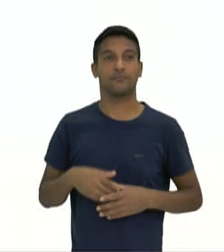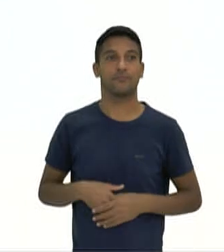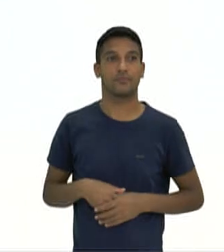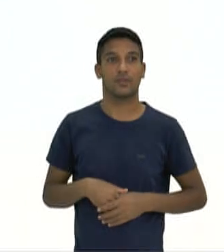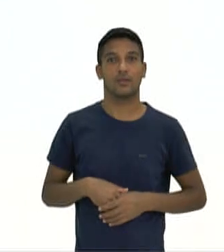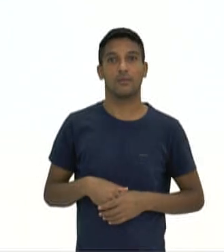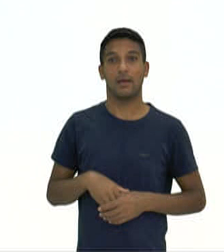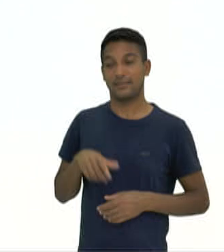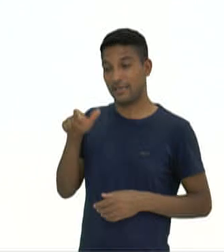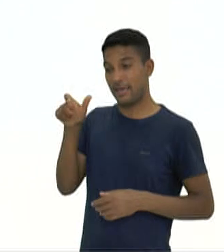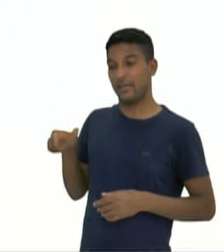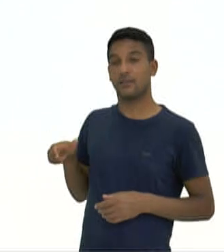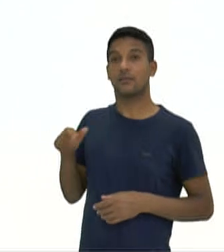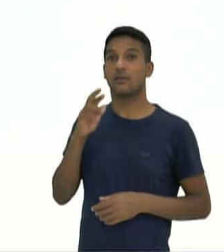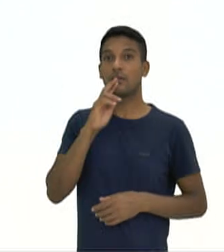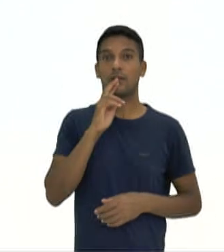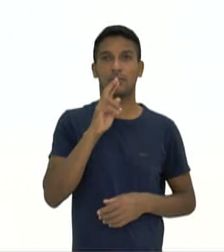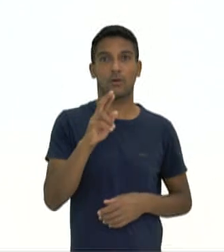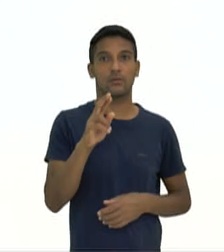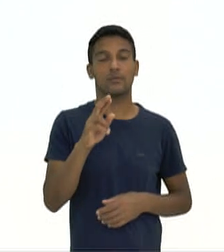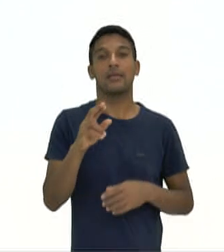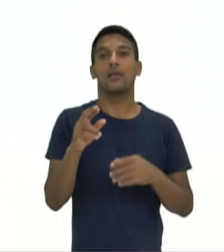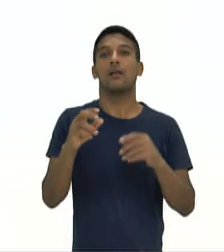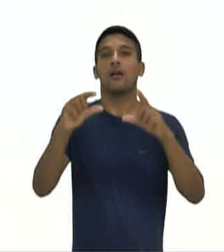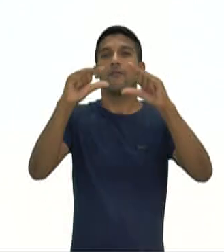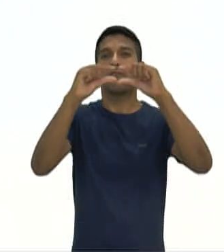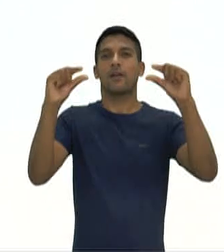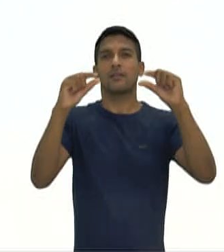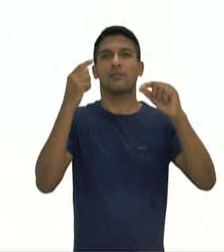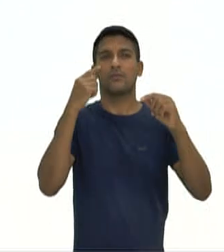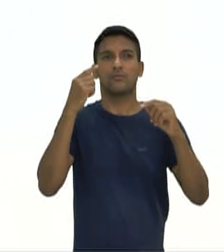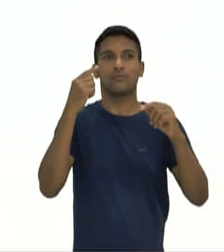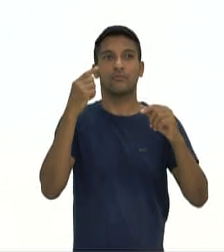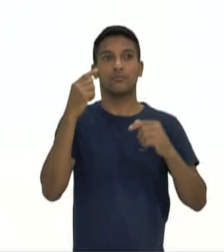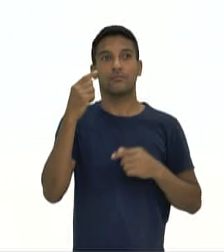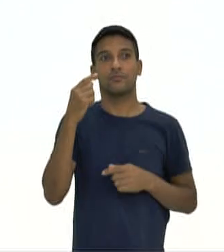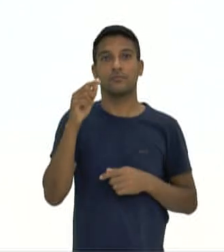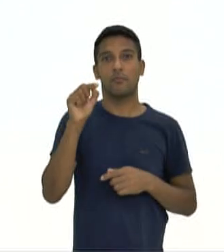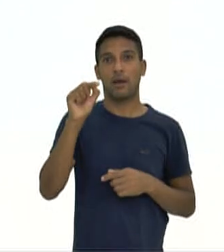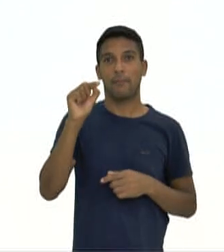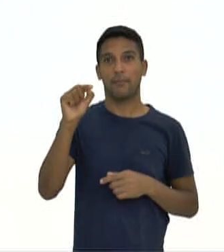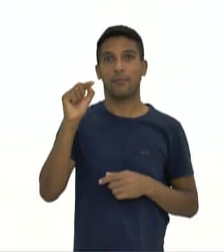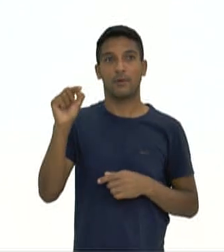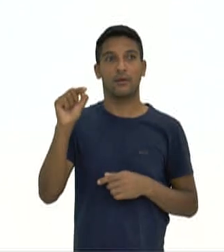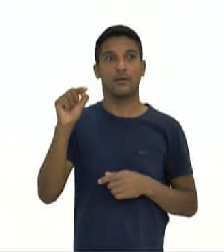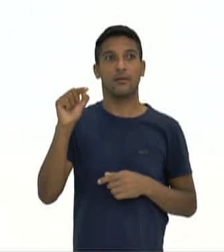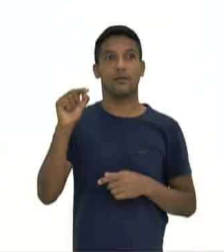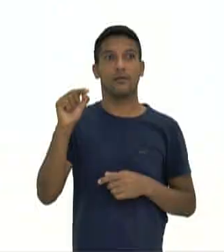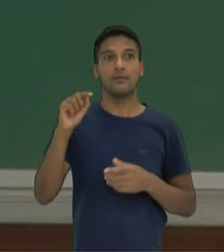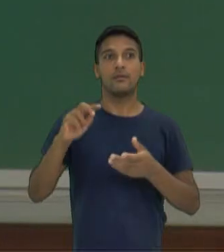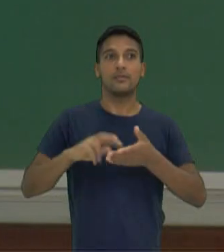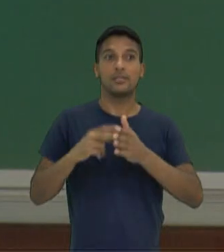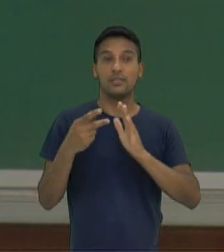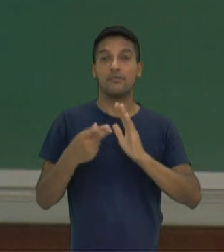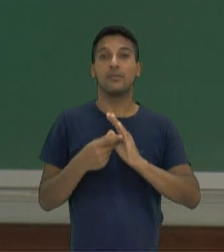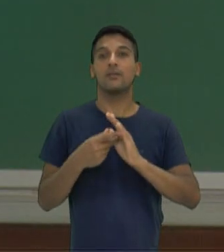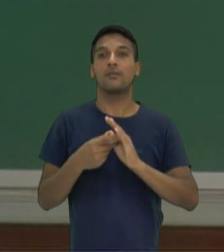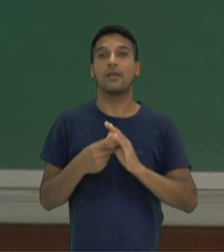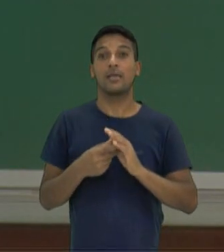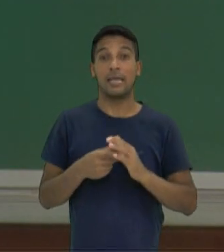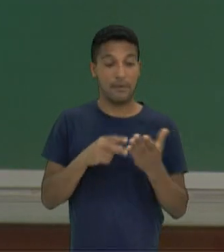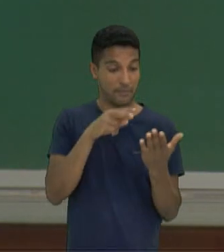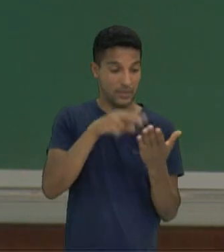optou em deixar as marcas de oralidade. Essas reticências mostram aqui que houve uma demora, uma hesitação